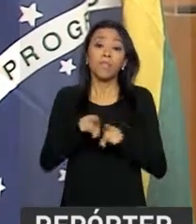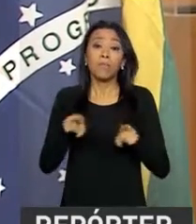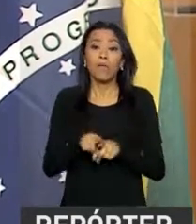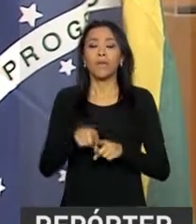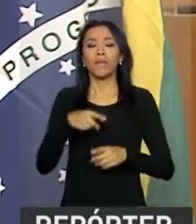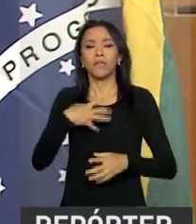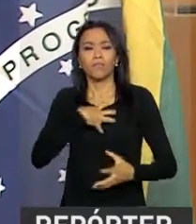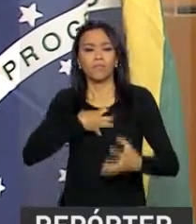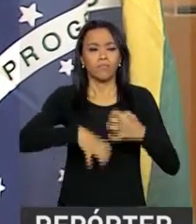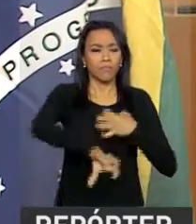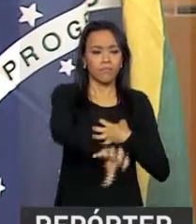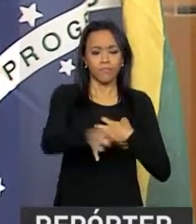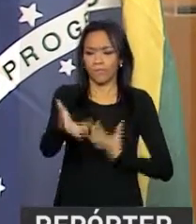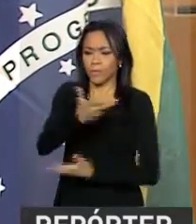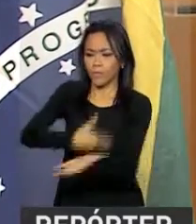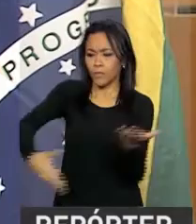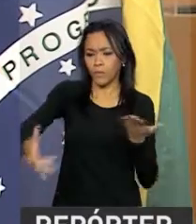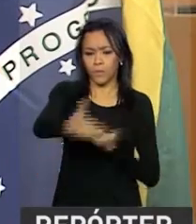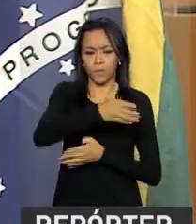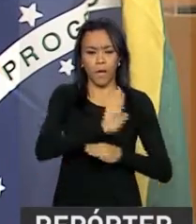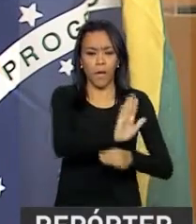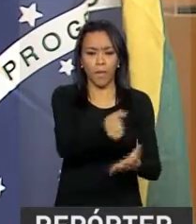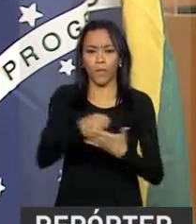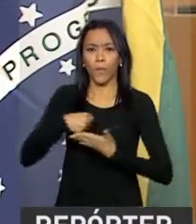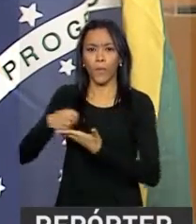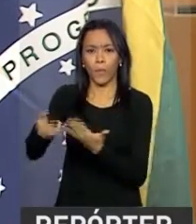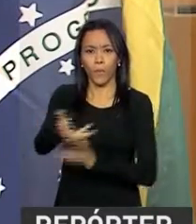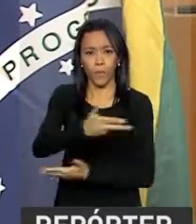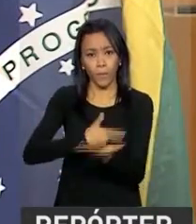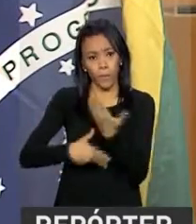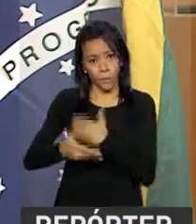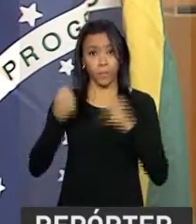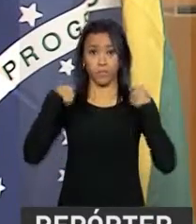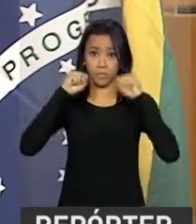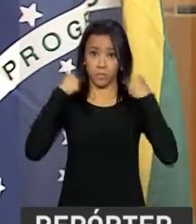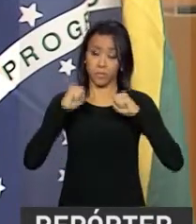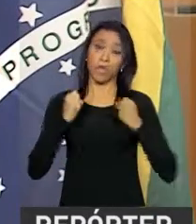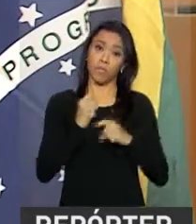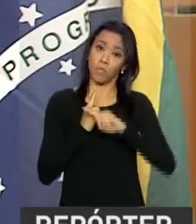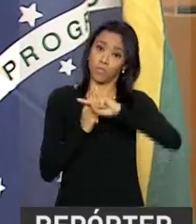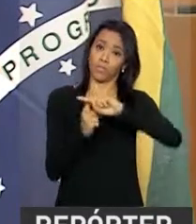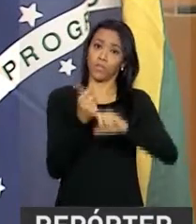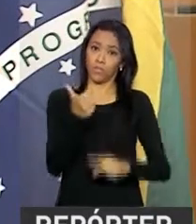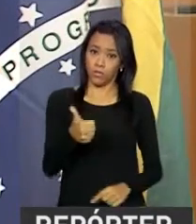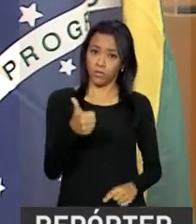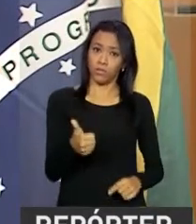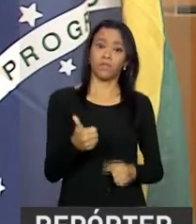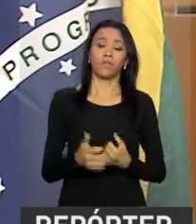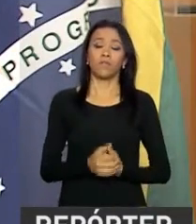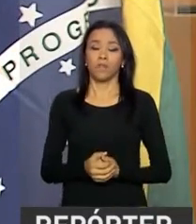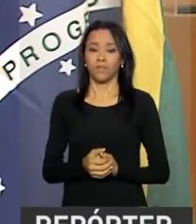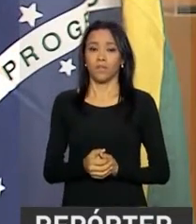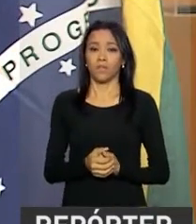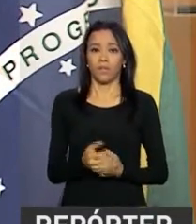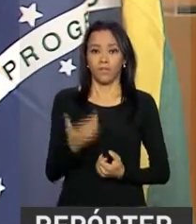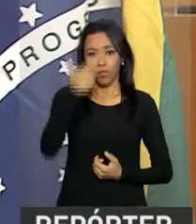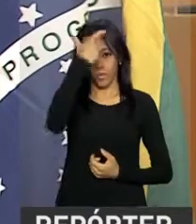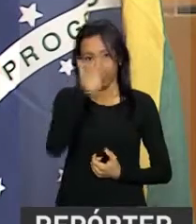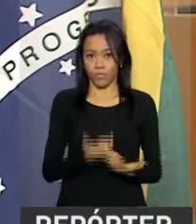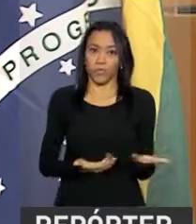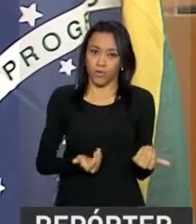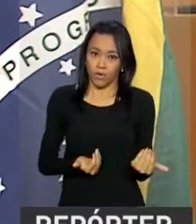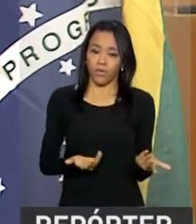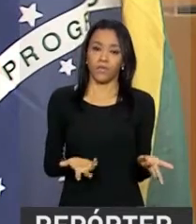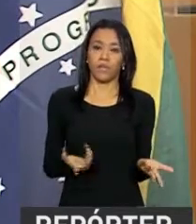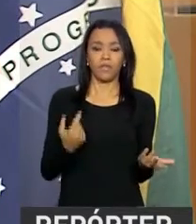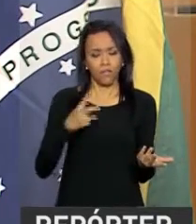e espírito de equipe e uma lógica muito positivo até para o agregado da educação do jovem como um todo